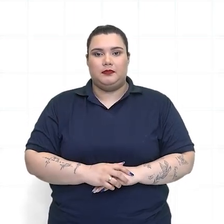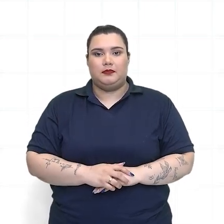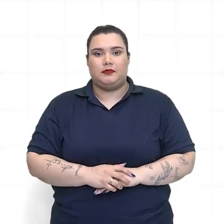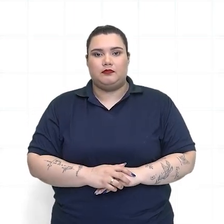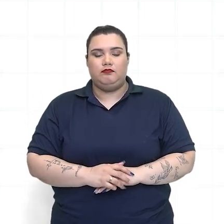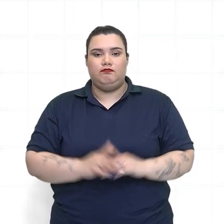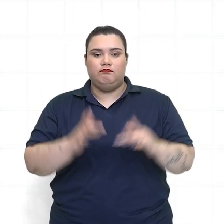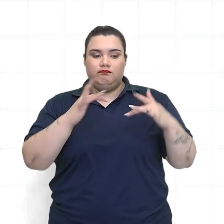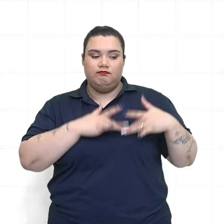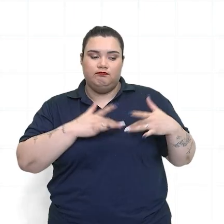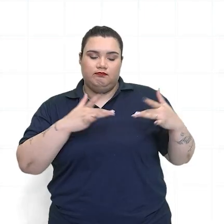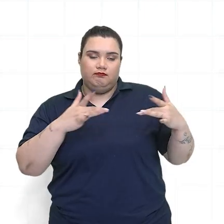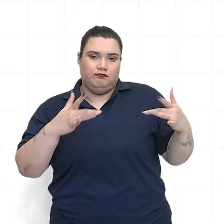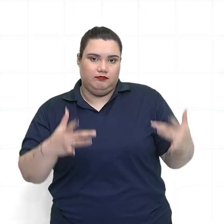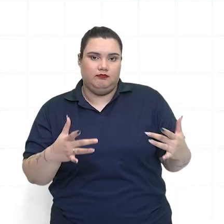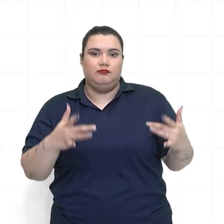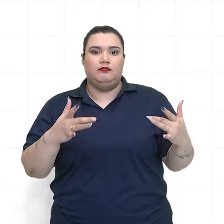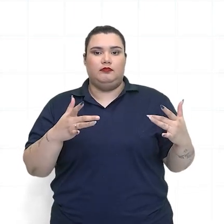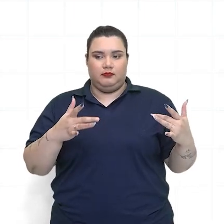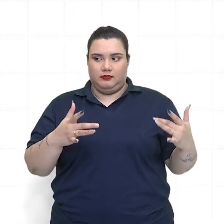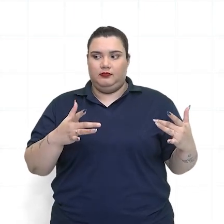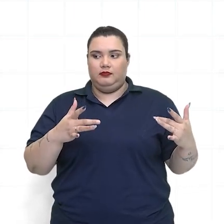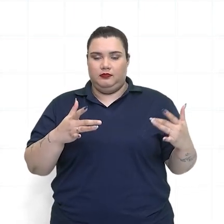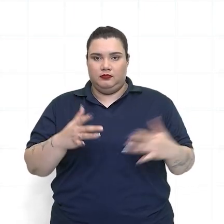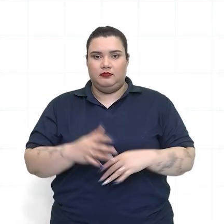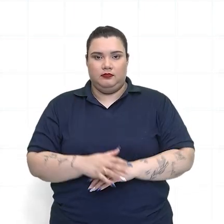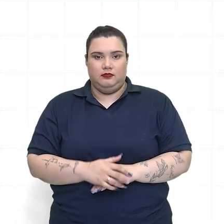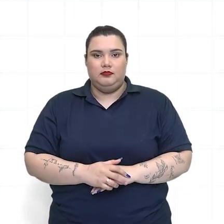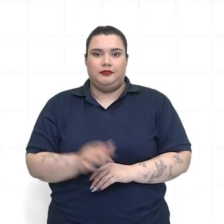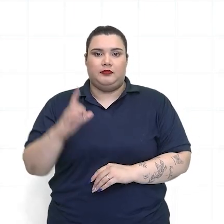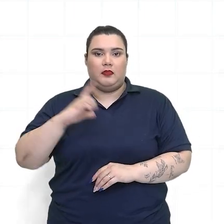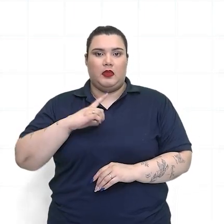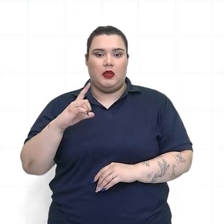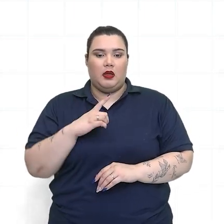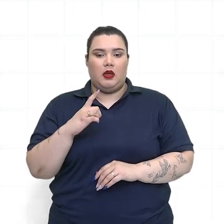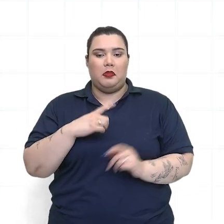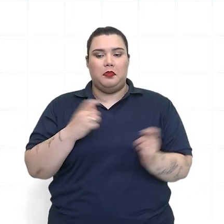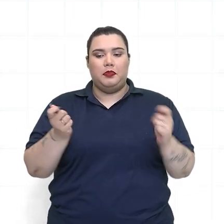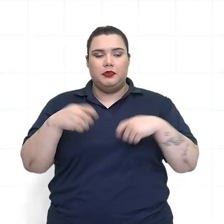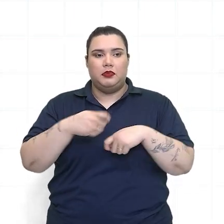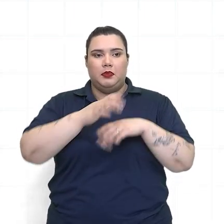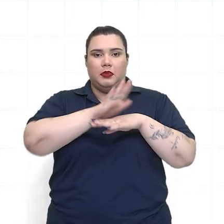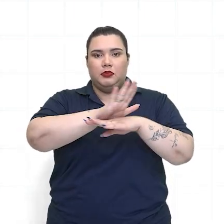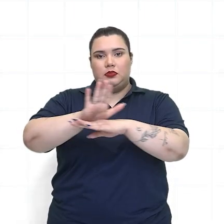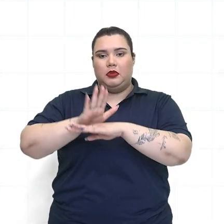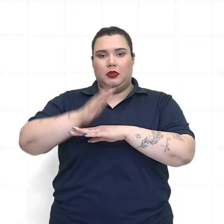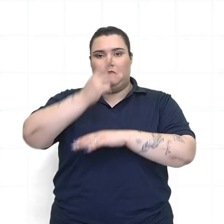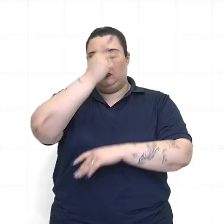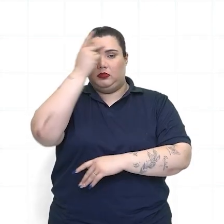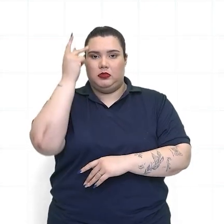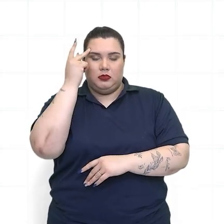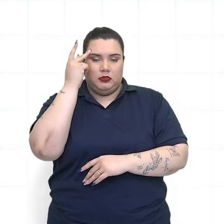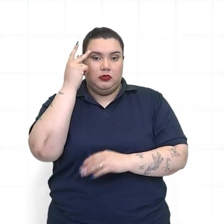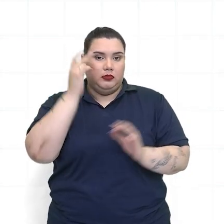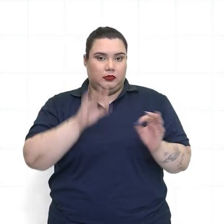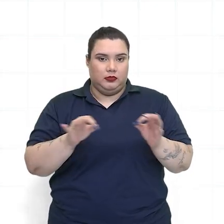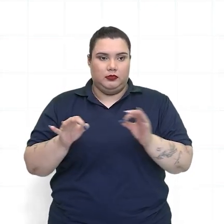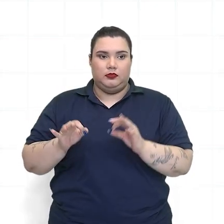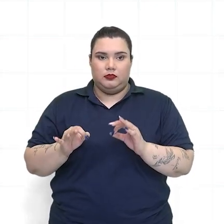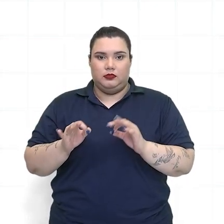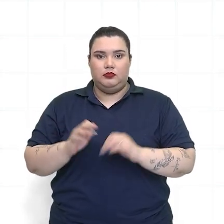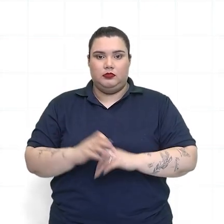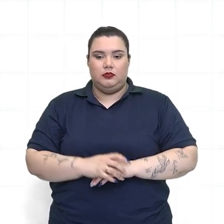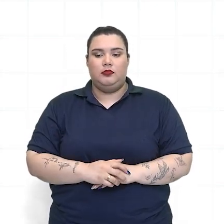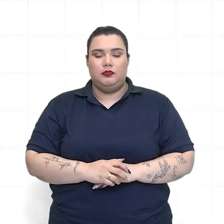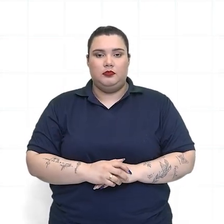abraçar as pessoas, né? De acolher mais as pessoas, né? Então,